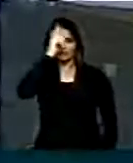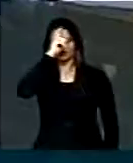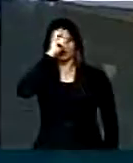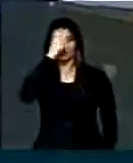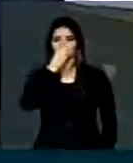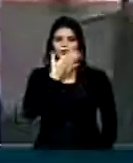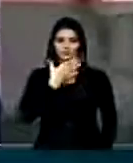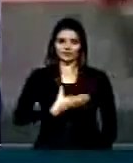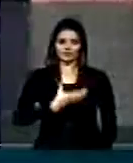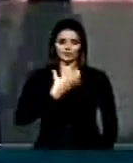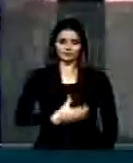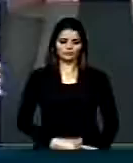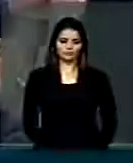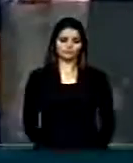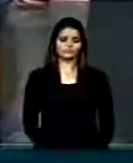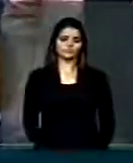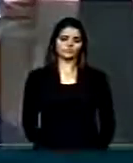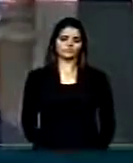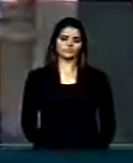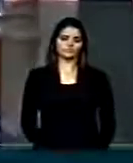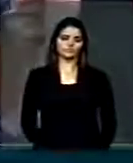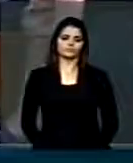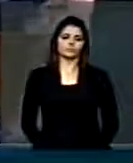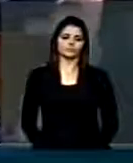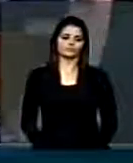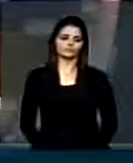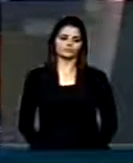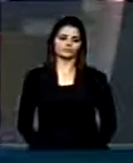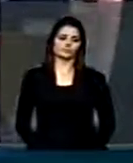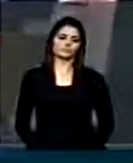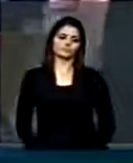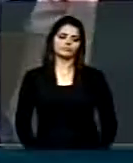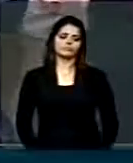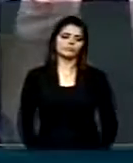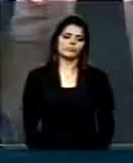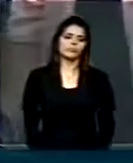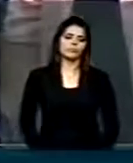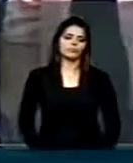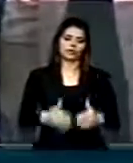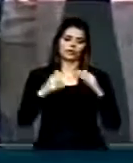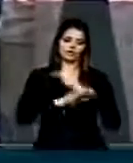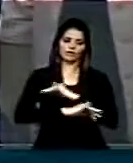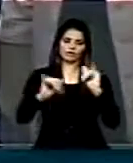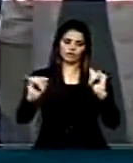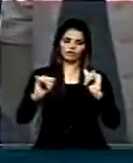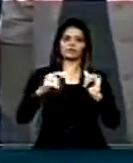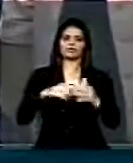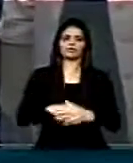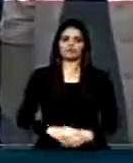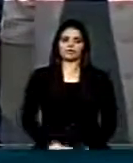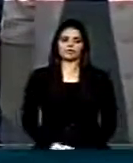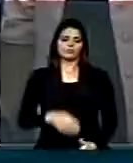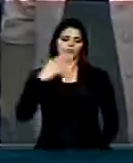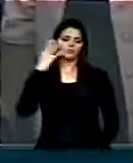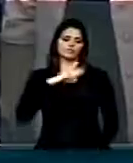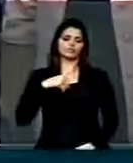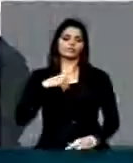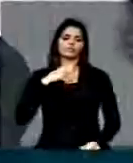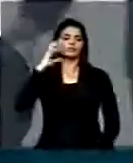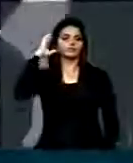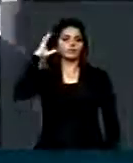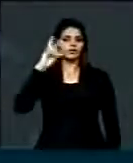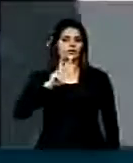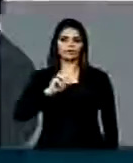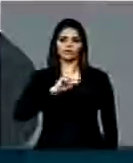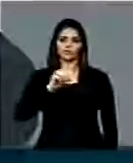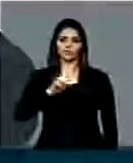bom Natal. Presidente, rapidinho, apenas dois registros aqui. Eu pedi a Vossa Excelência que encaminhasse esse pronunciamento pela Voz do Brasil.